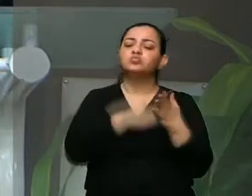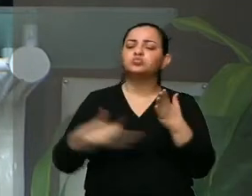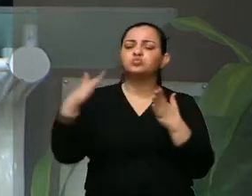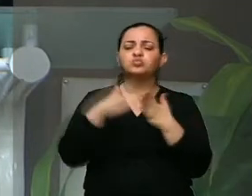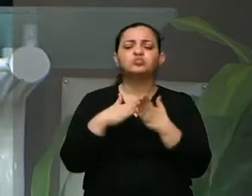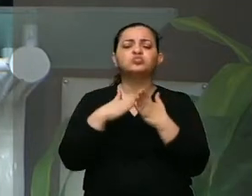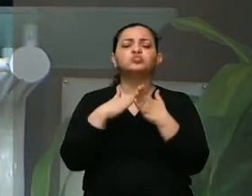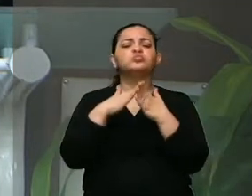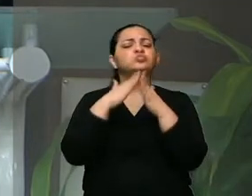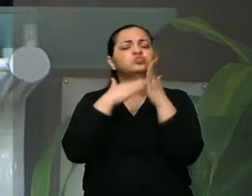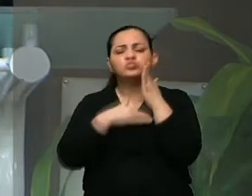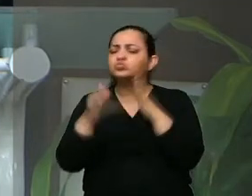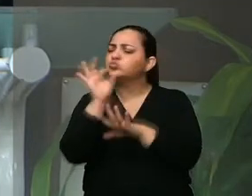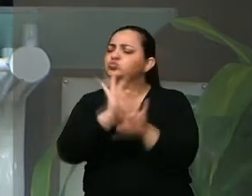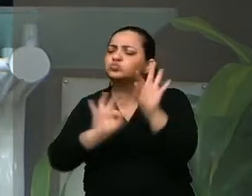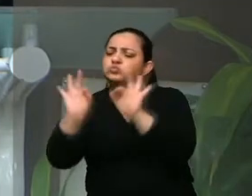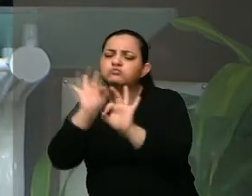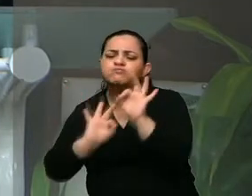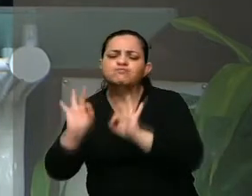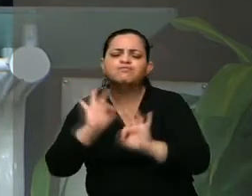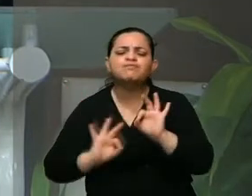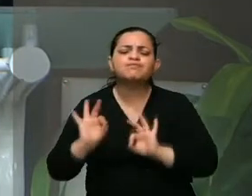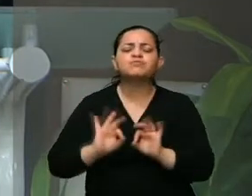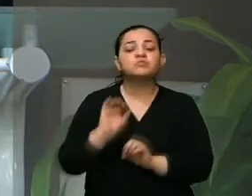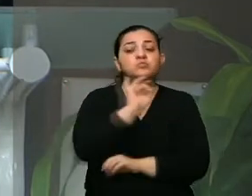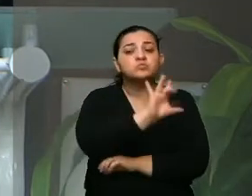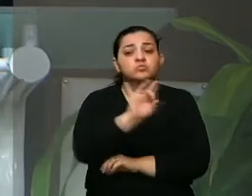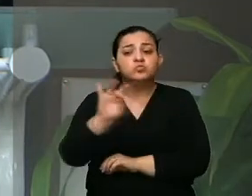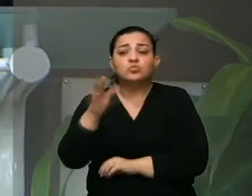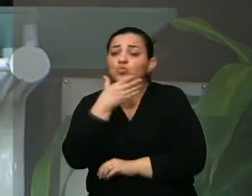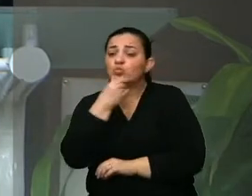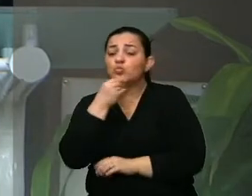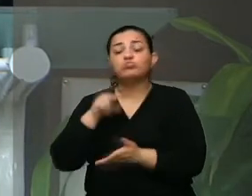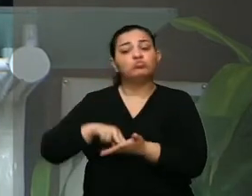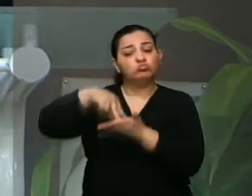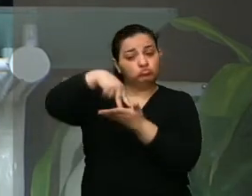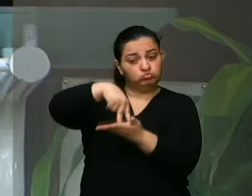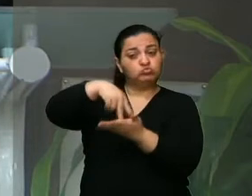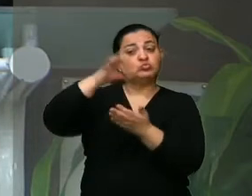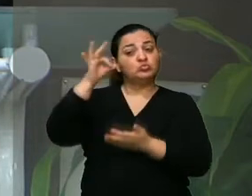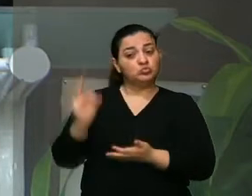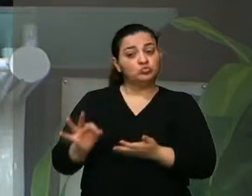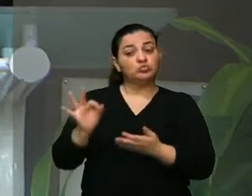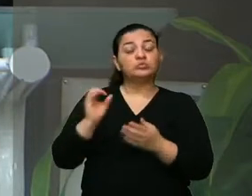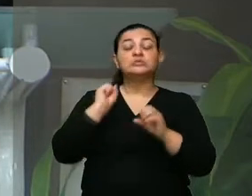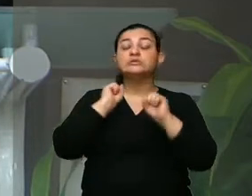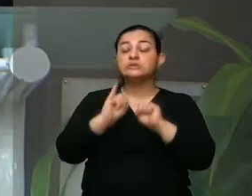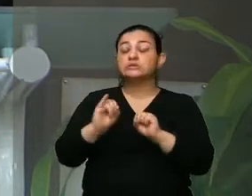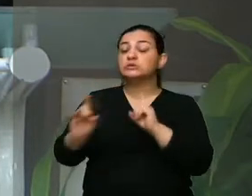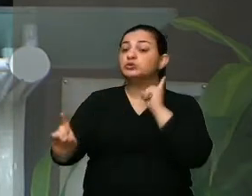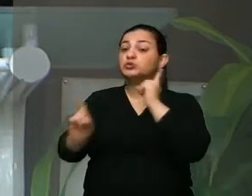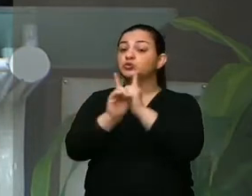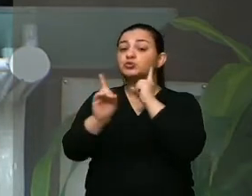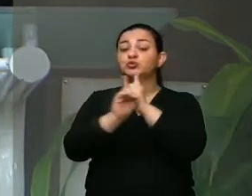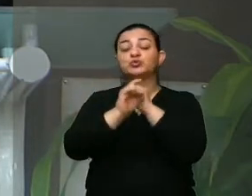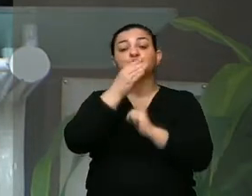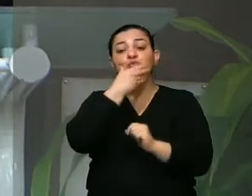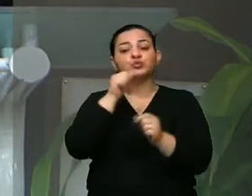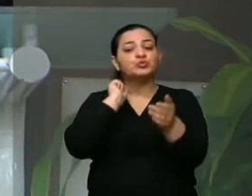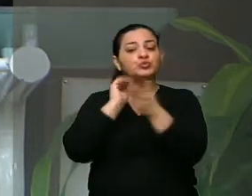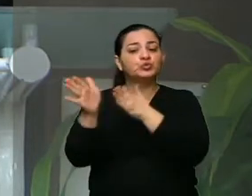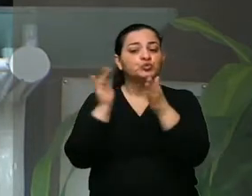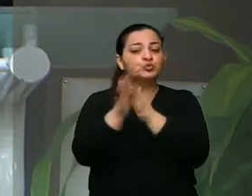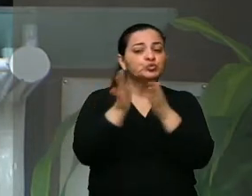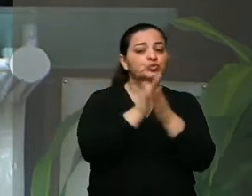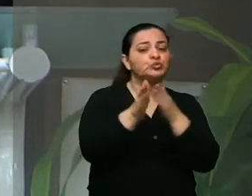linhas exatamente em ordem cada homem no seu posto do dever e se ele encontrasse um homem fugindo do